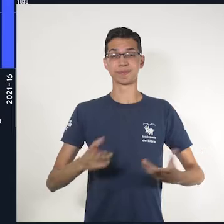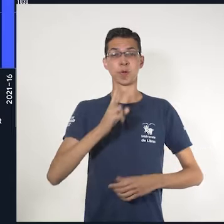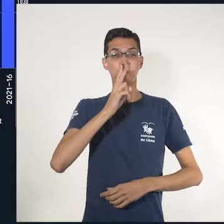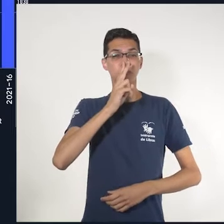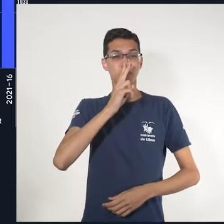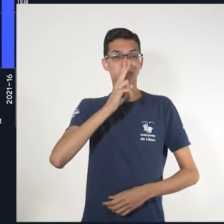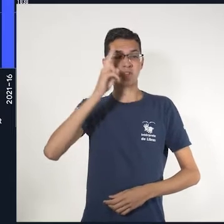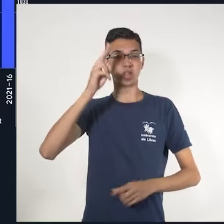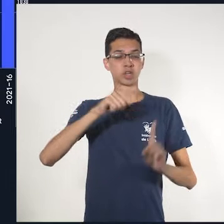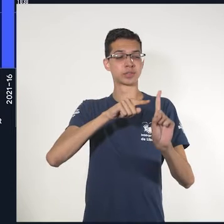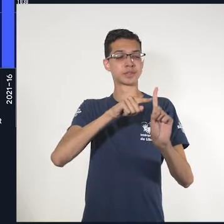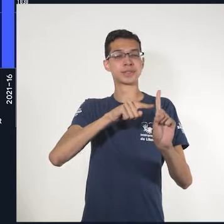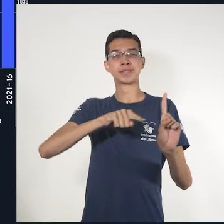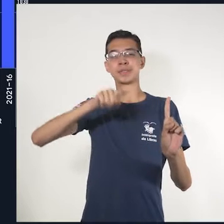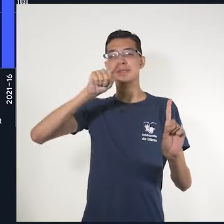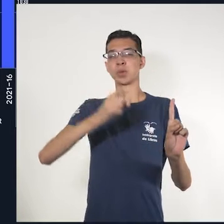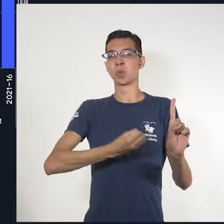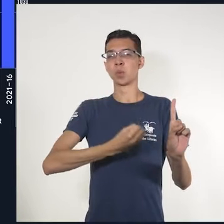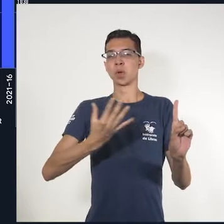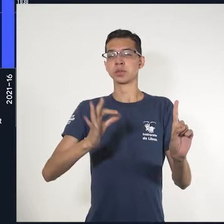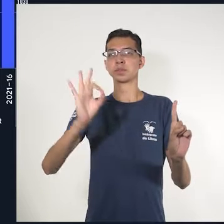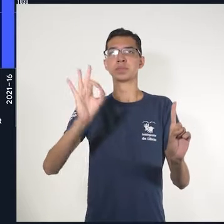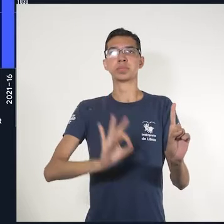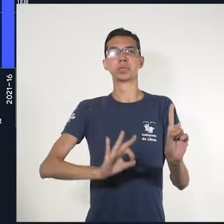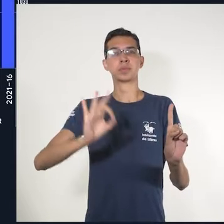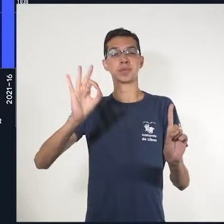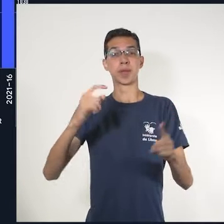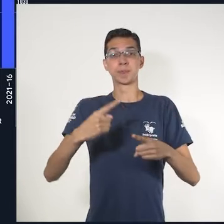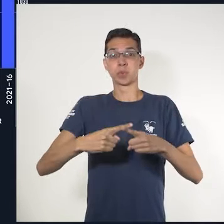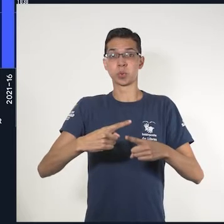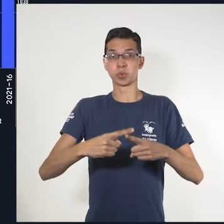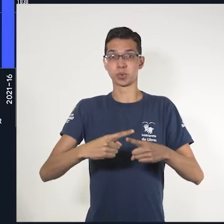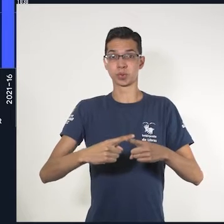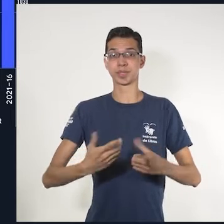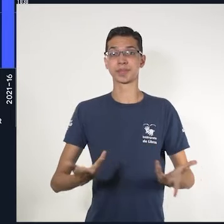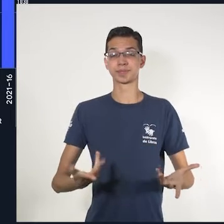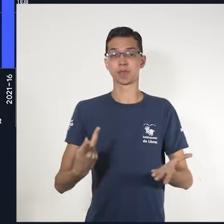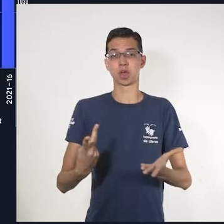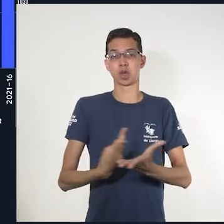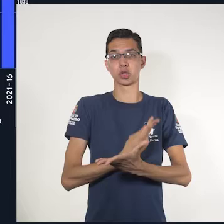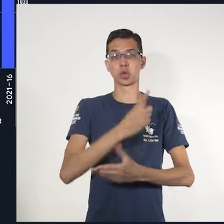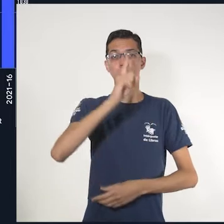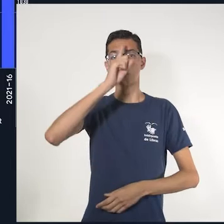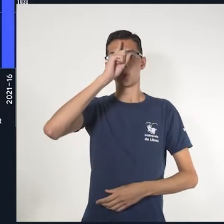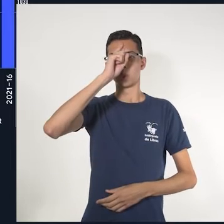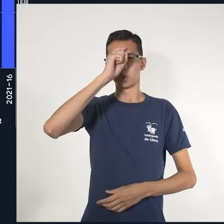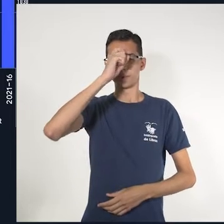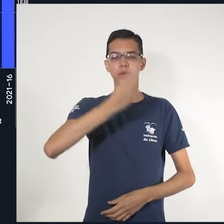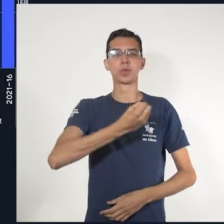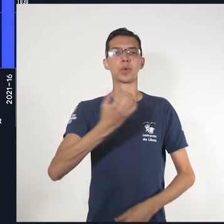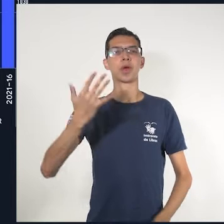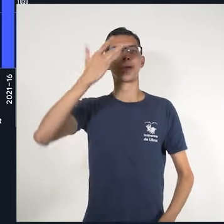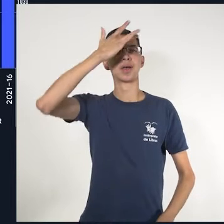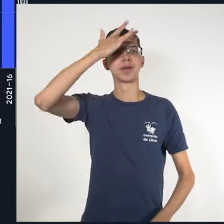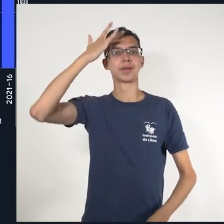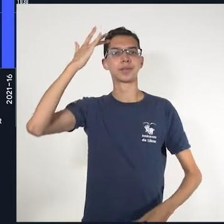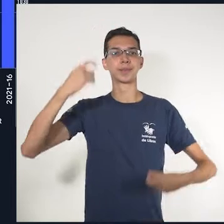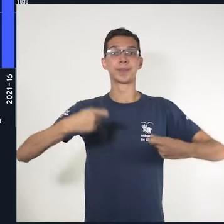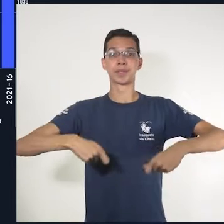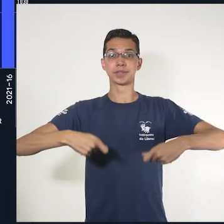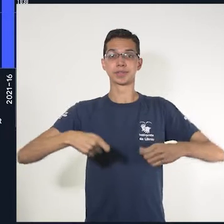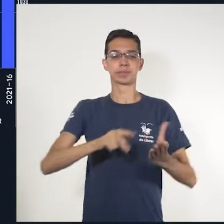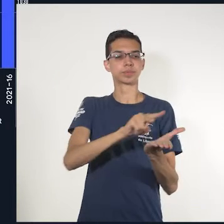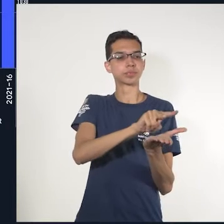em função da distribuição de casos, a pressão no sistema hospitalar e da quantidade de pessoas que necessitaram de um leito de